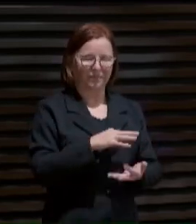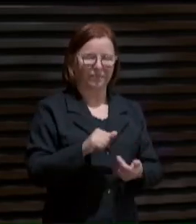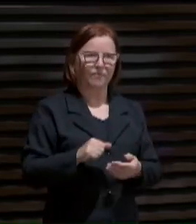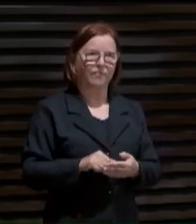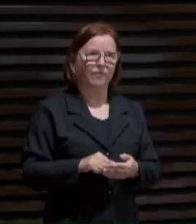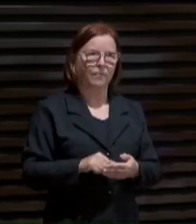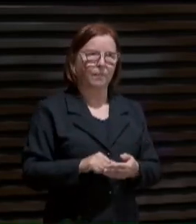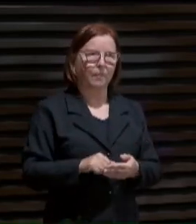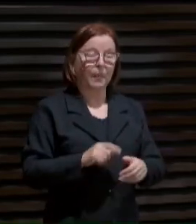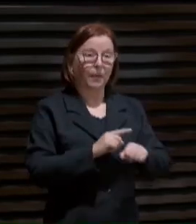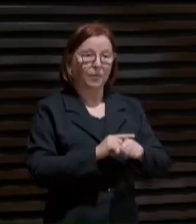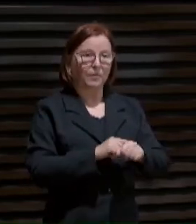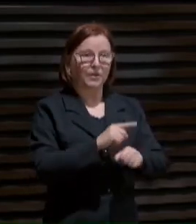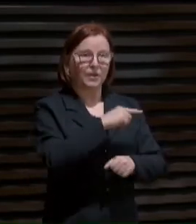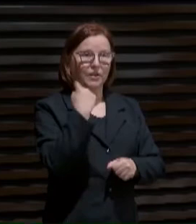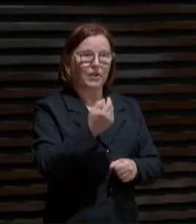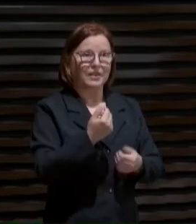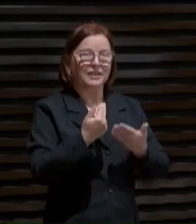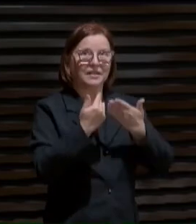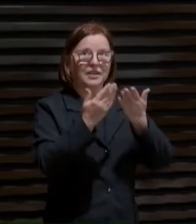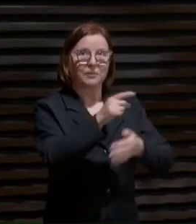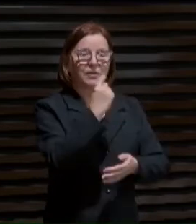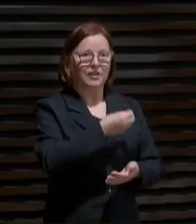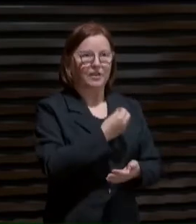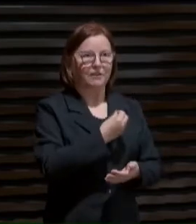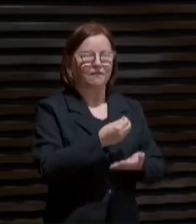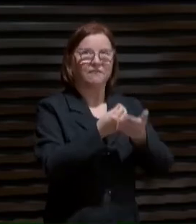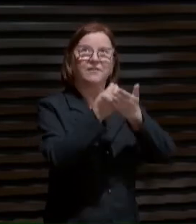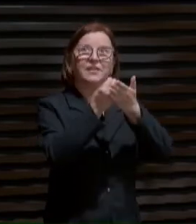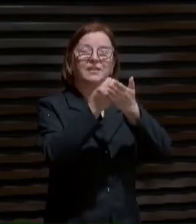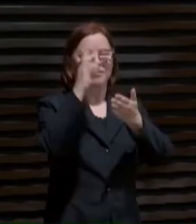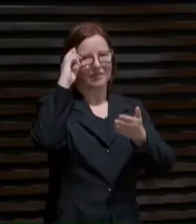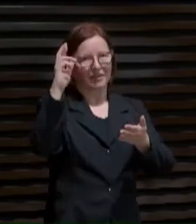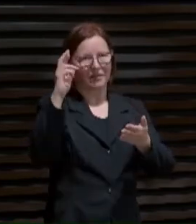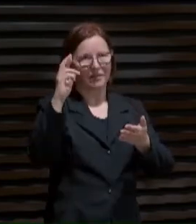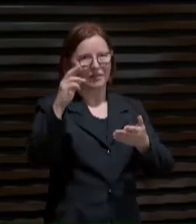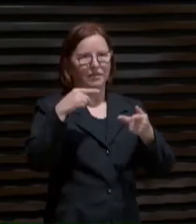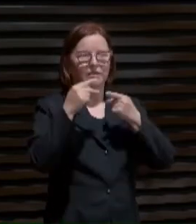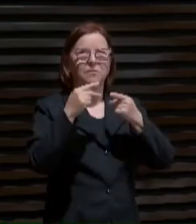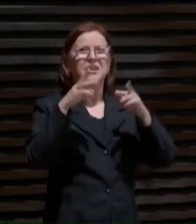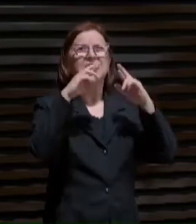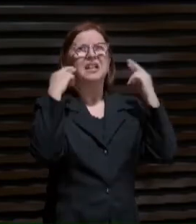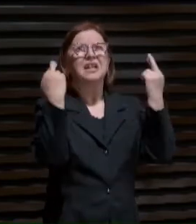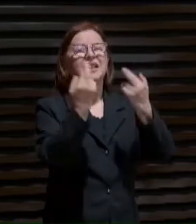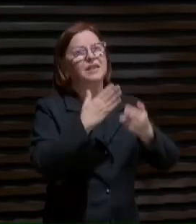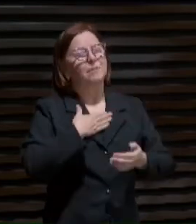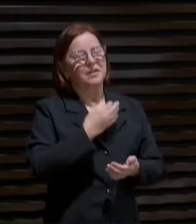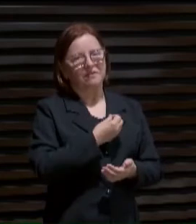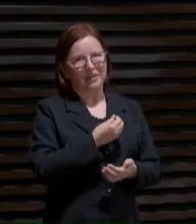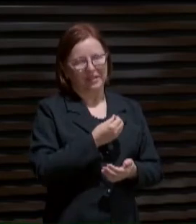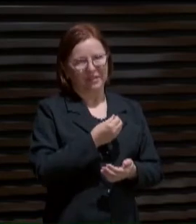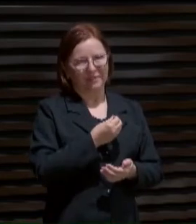ao senhor e dizemos senhor Reina Sobre minha vida senhor me conceda que eu vivo a Este